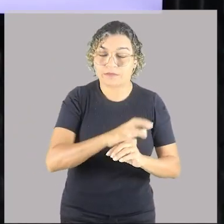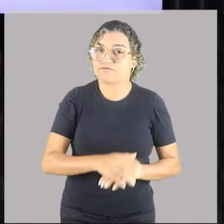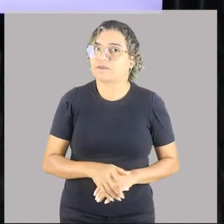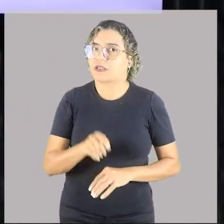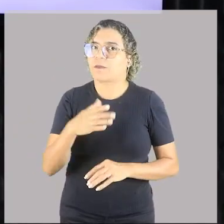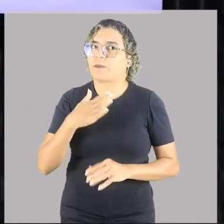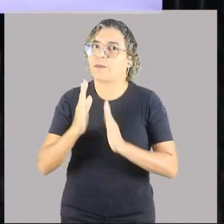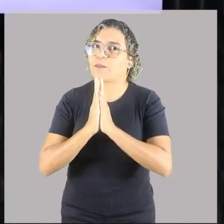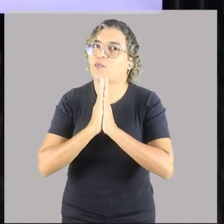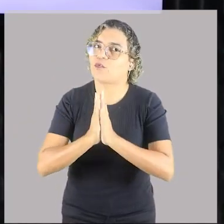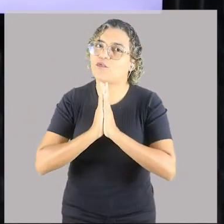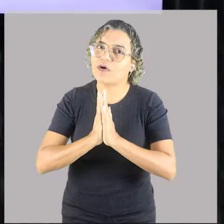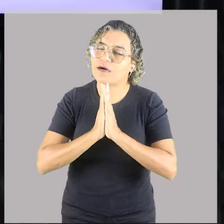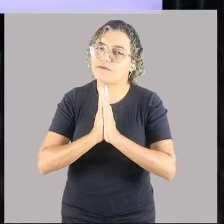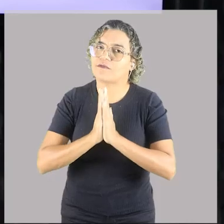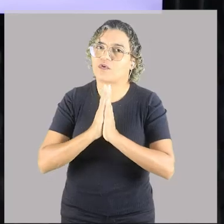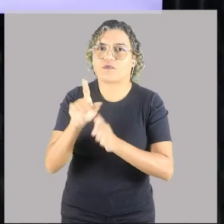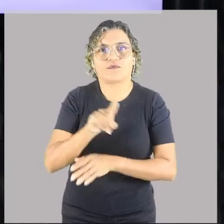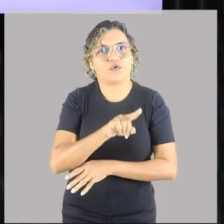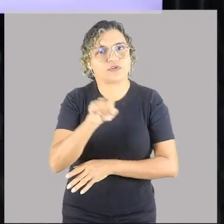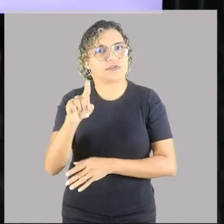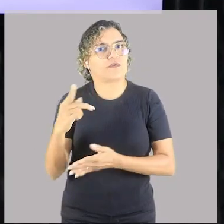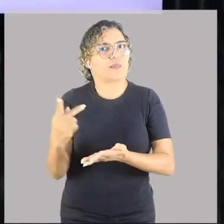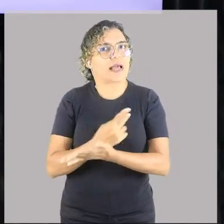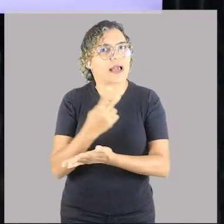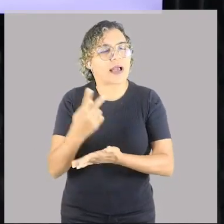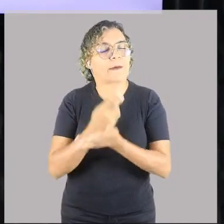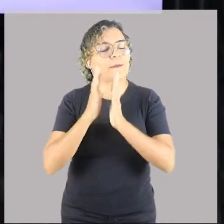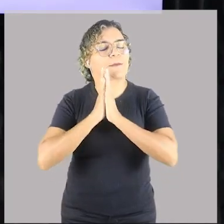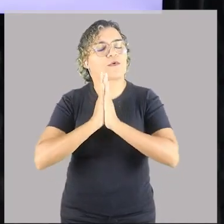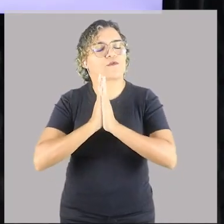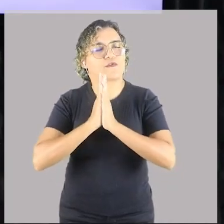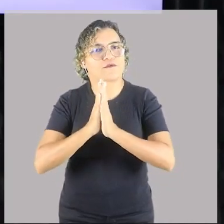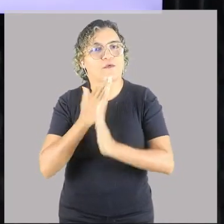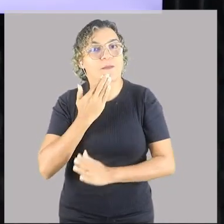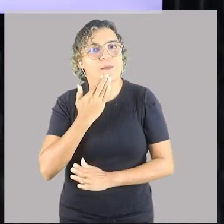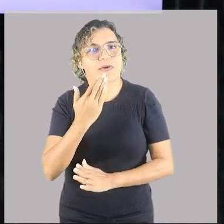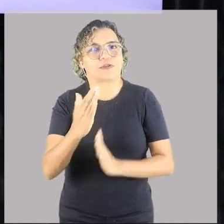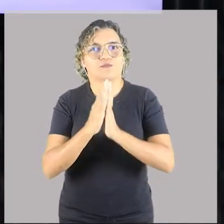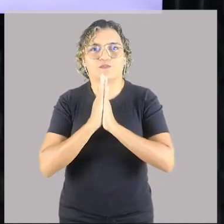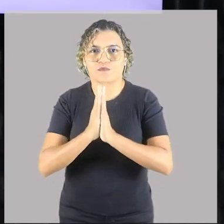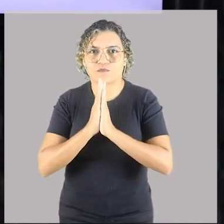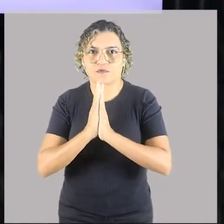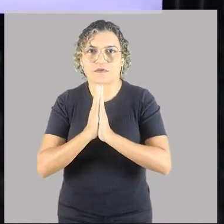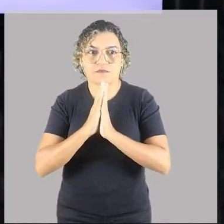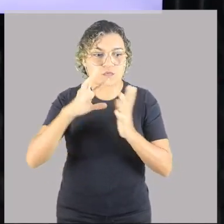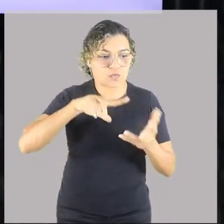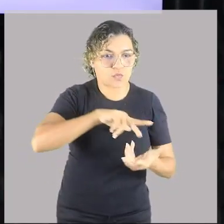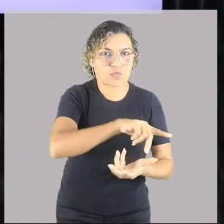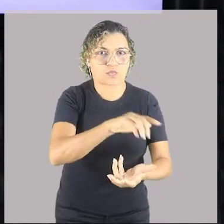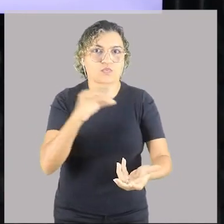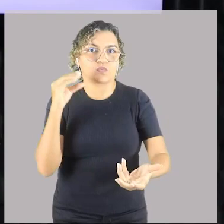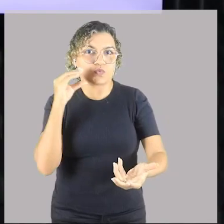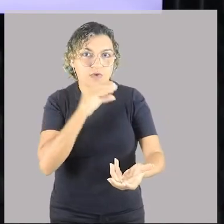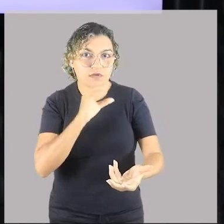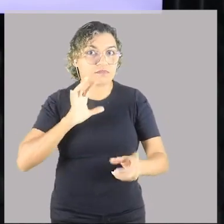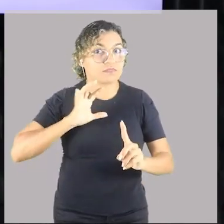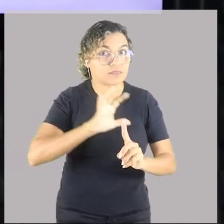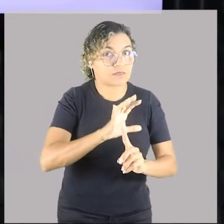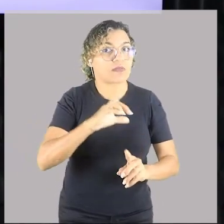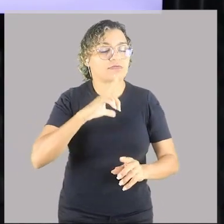Deus, vocês não vão me cometer este erro, pelo amor de Deus. Aquecimento global vem muito em